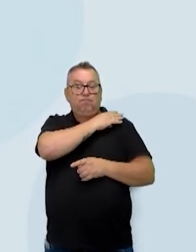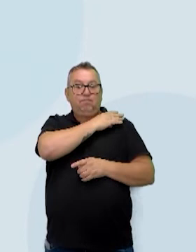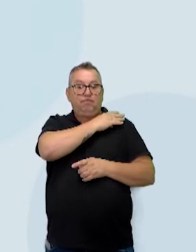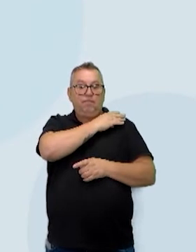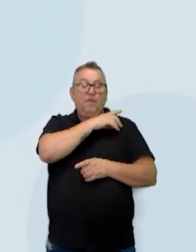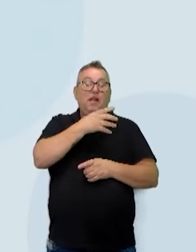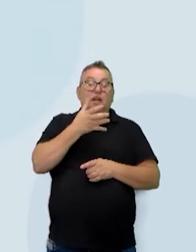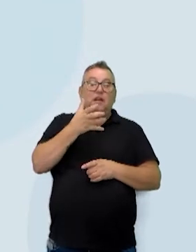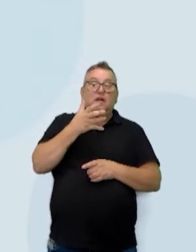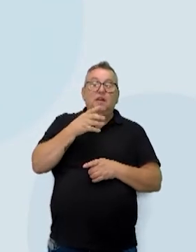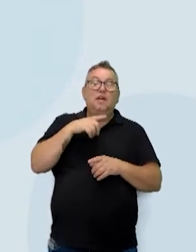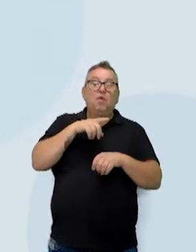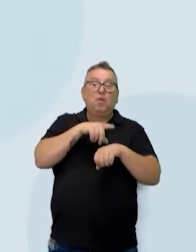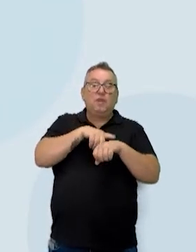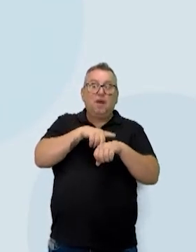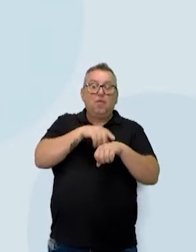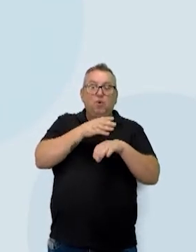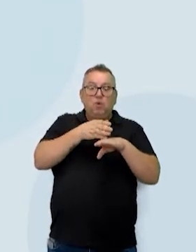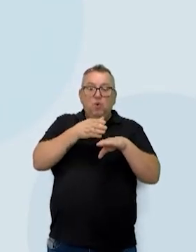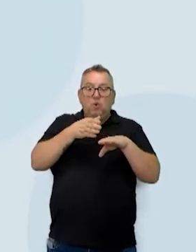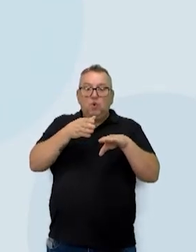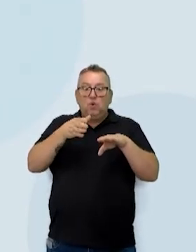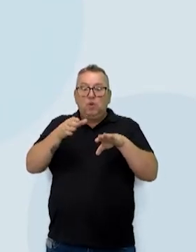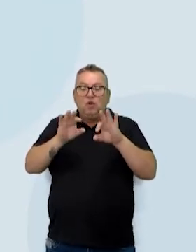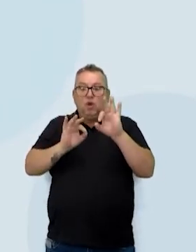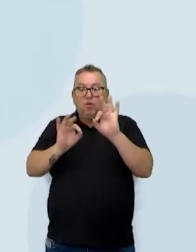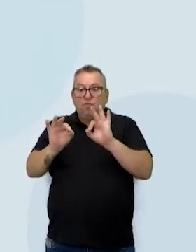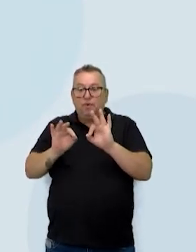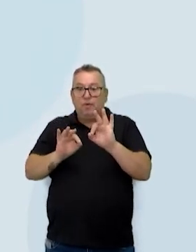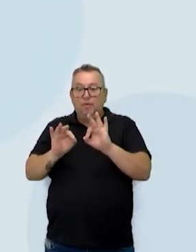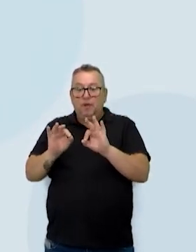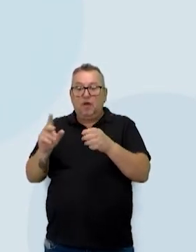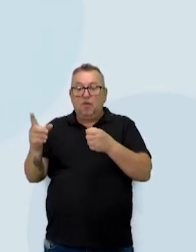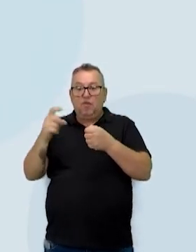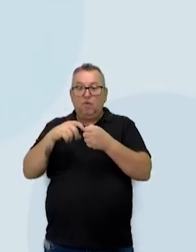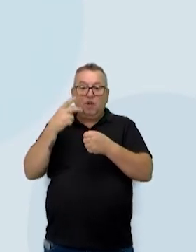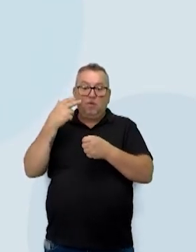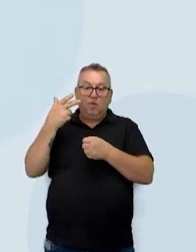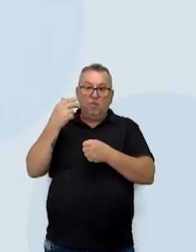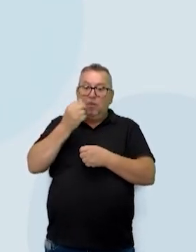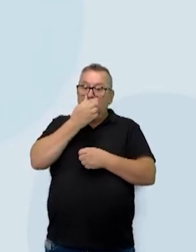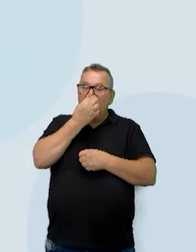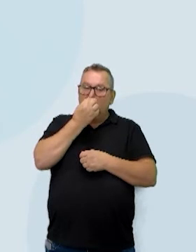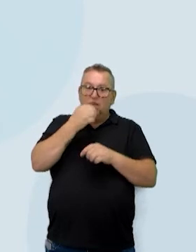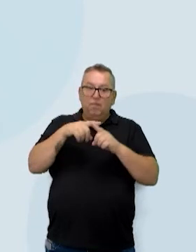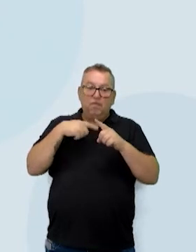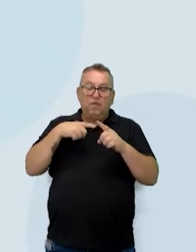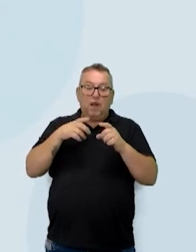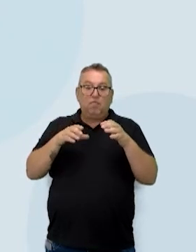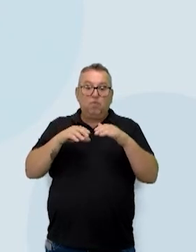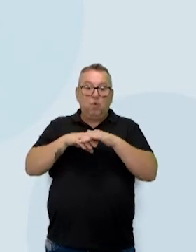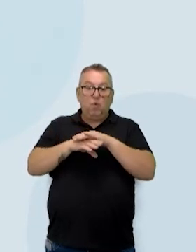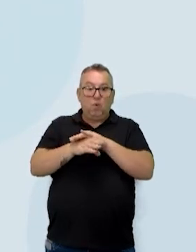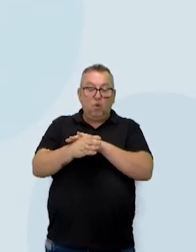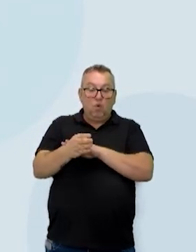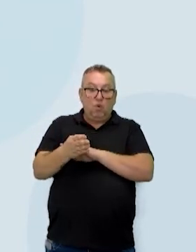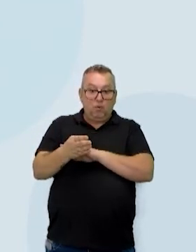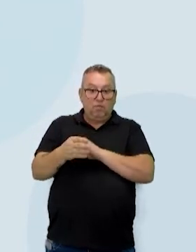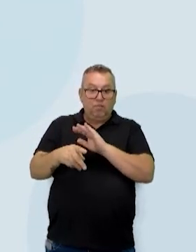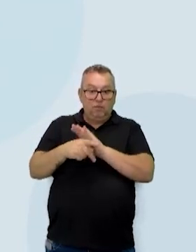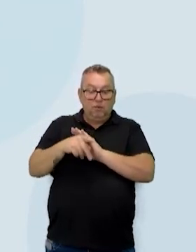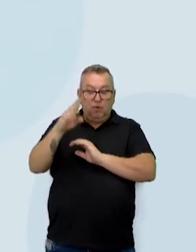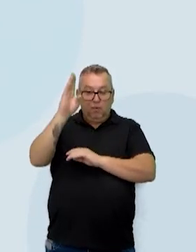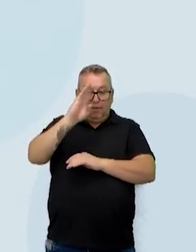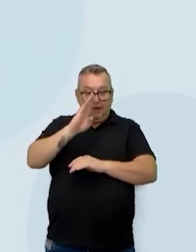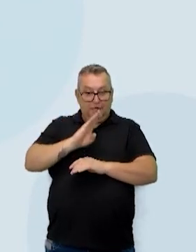ditadura durasse um período apenas de reestabilização do setor conservador como elite política no